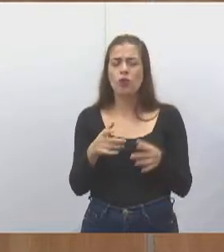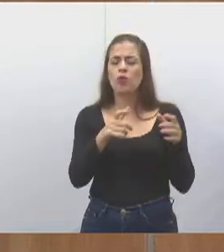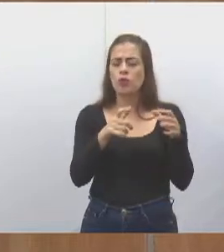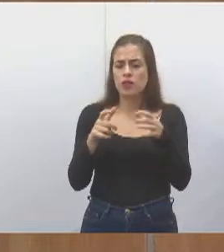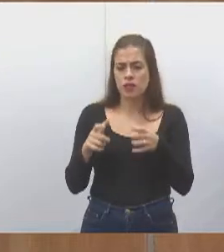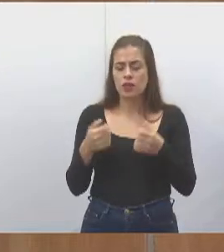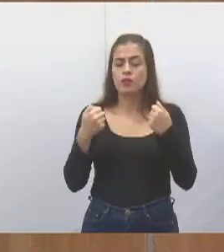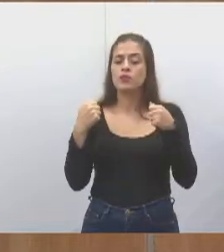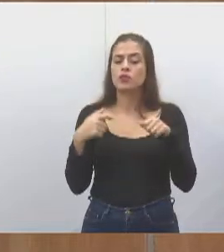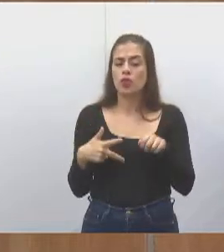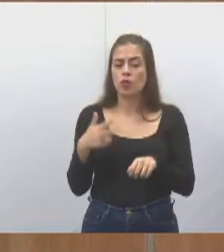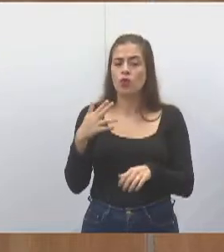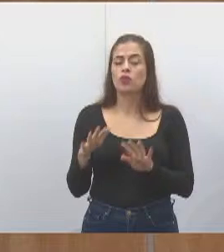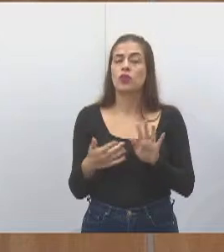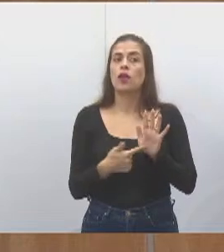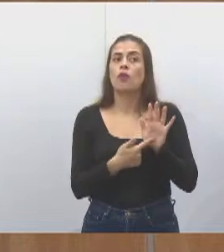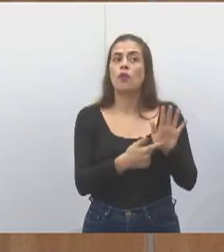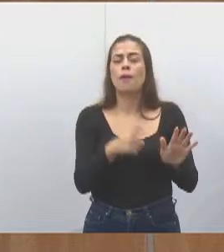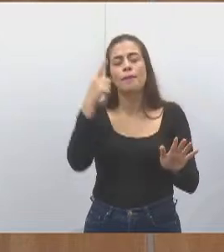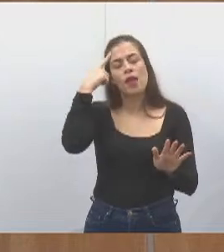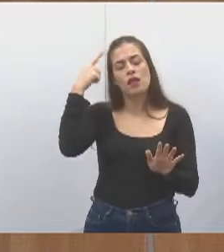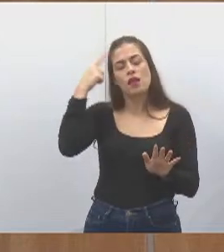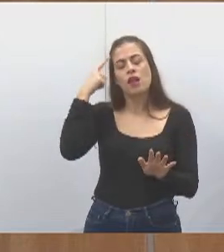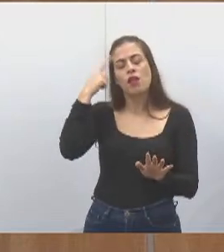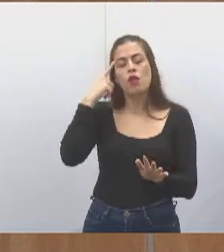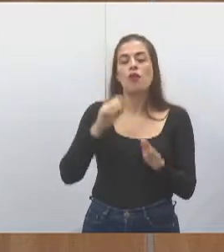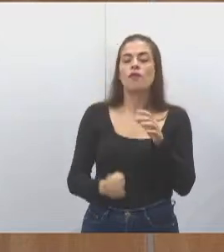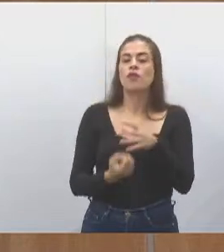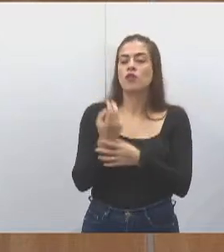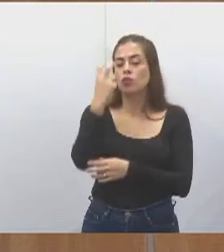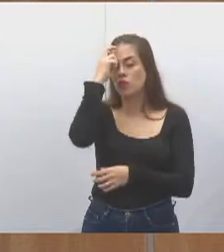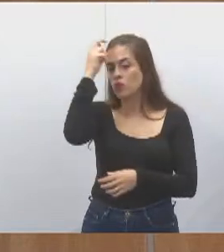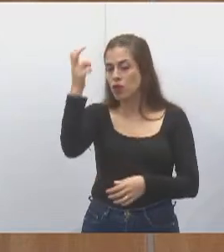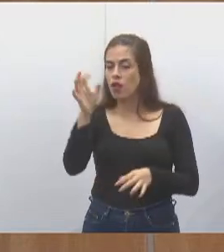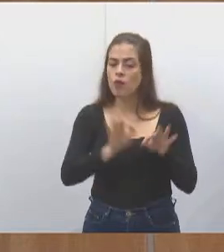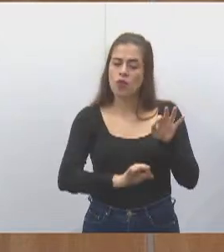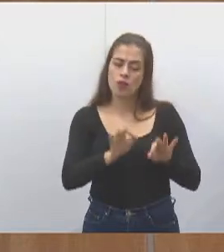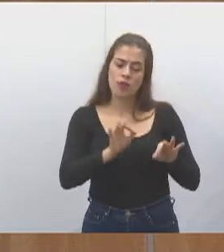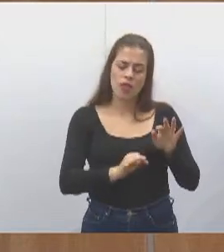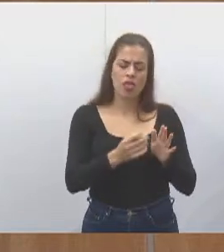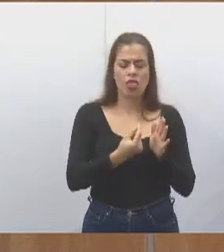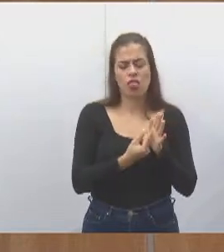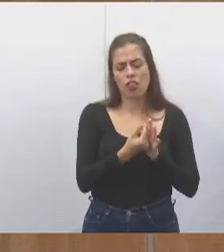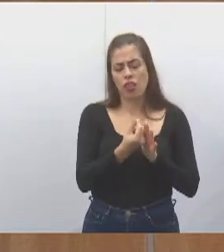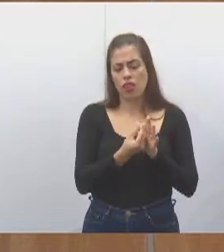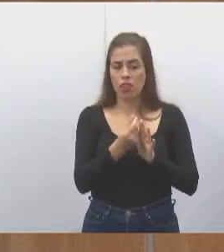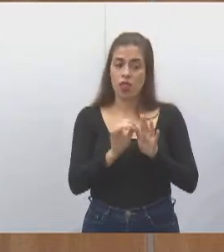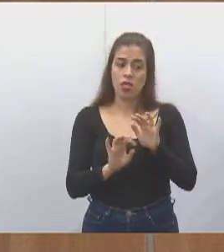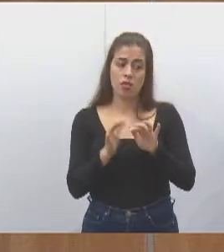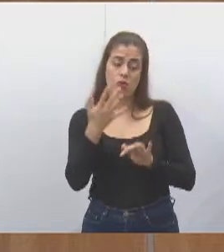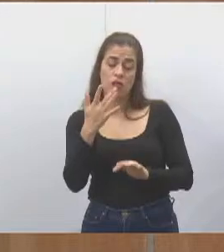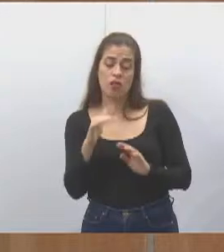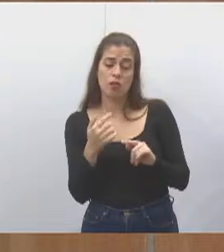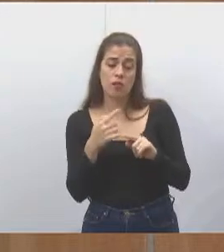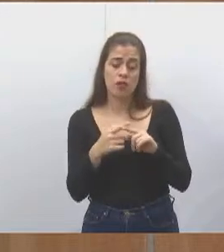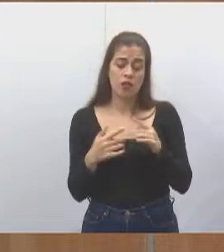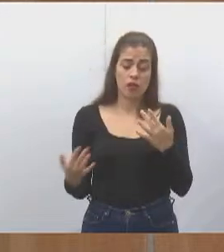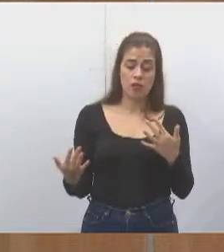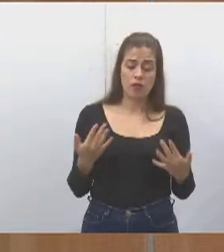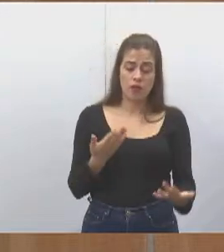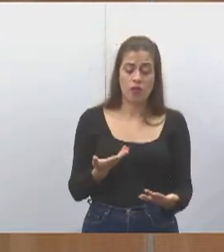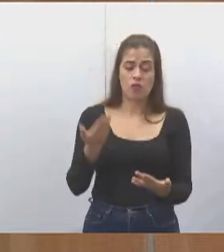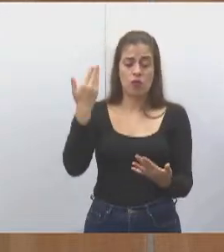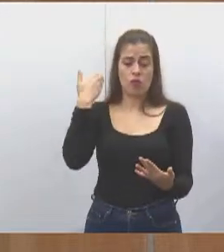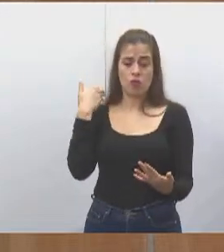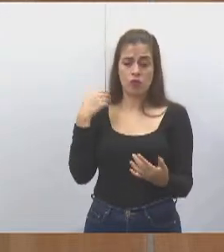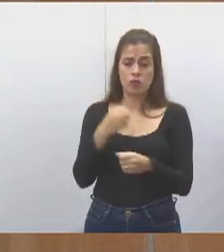a comparação é sempre com relação ao que a gente executou, né? Porque, às vezes, a gente faz um orçamento que ele não se realiza. Então, com relação ao